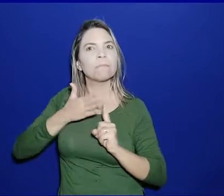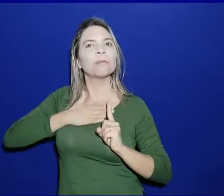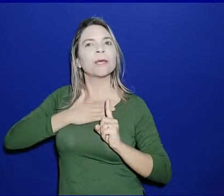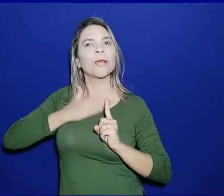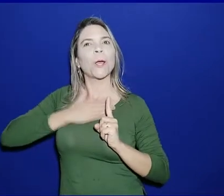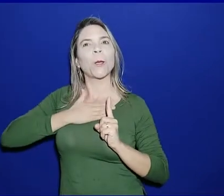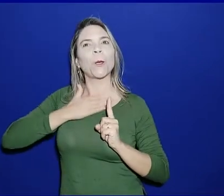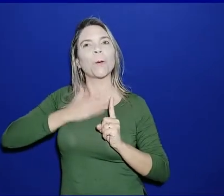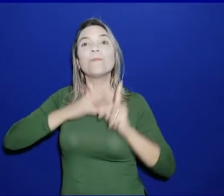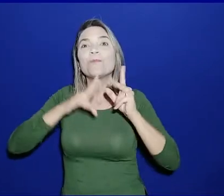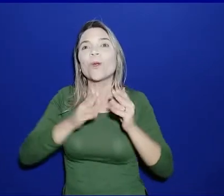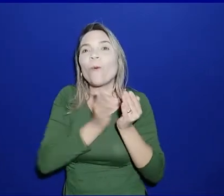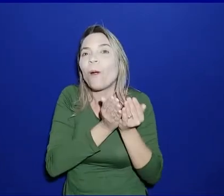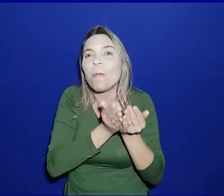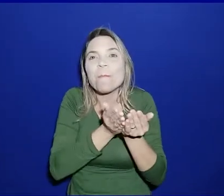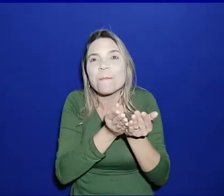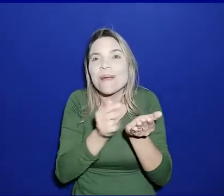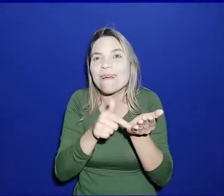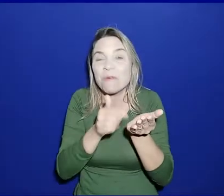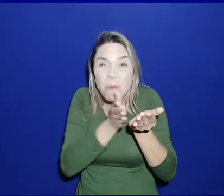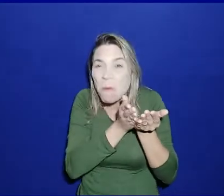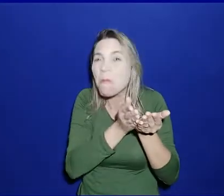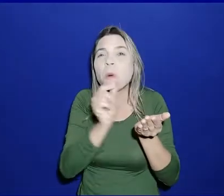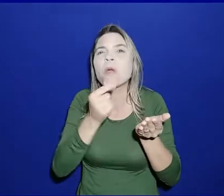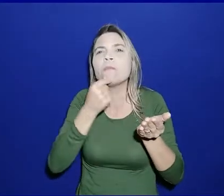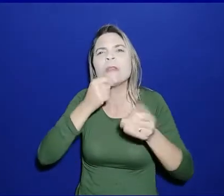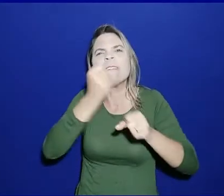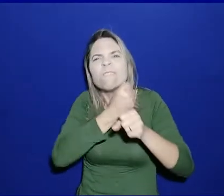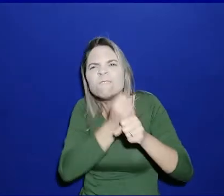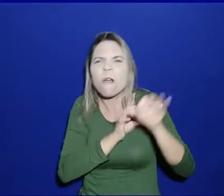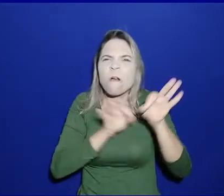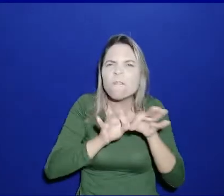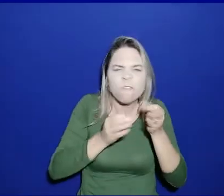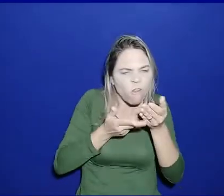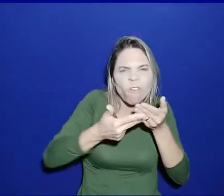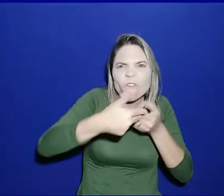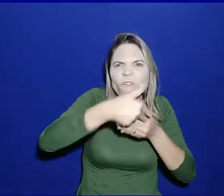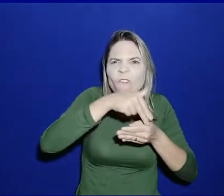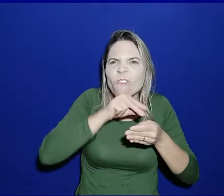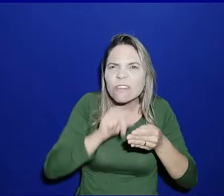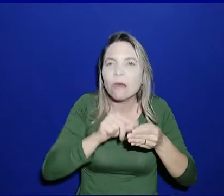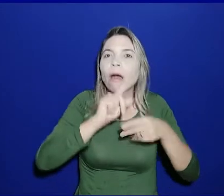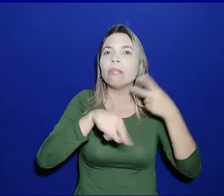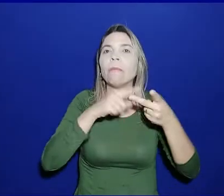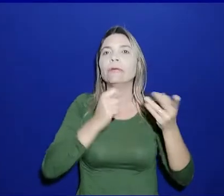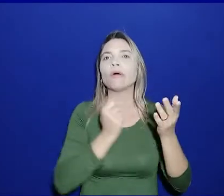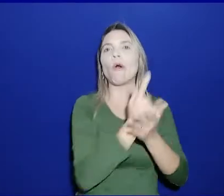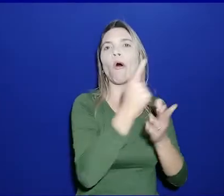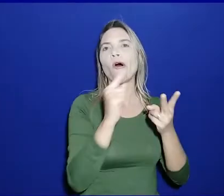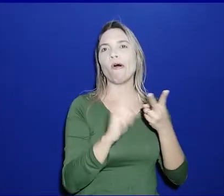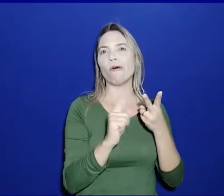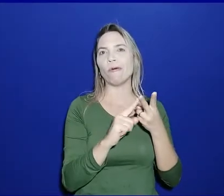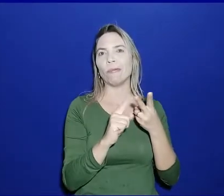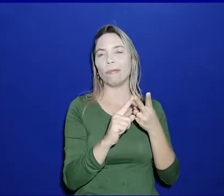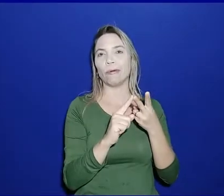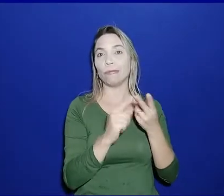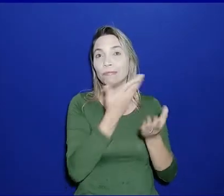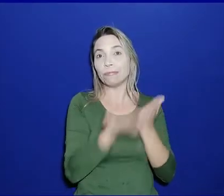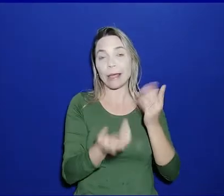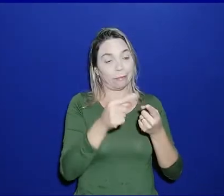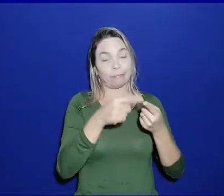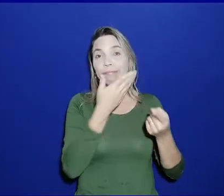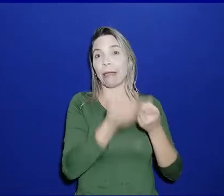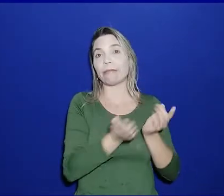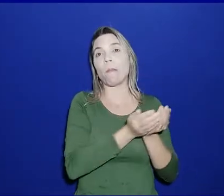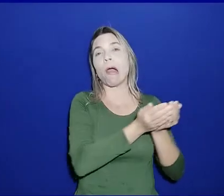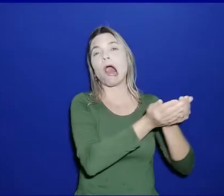seu sangue imaculado. Ele pagou por nós. Não temos mais dívidas com o inimigo, somos